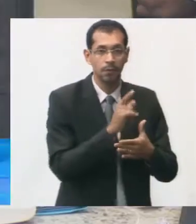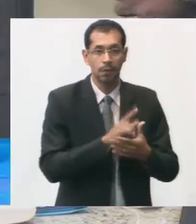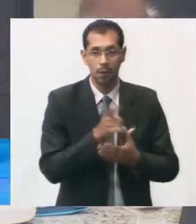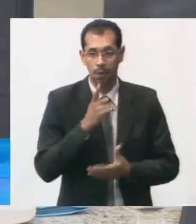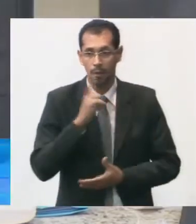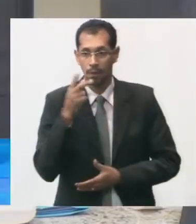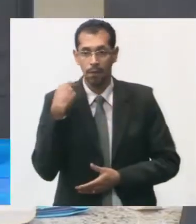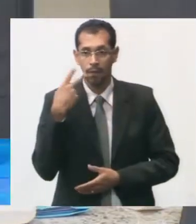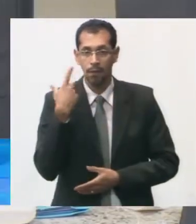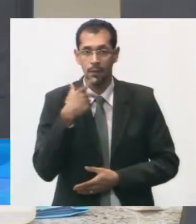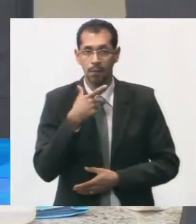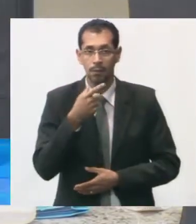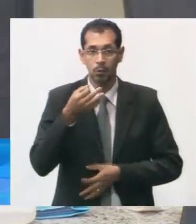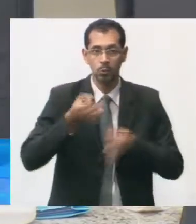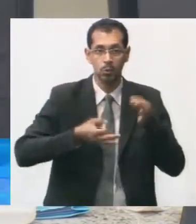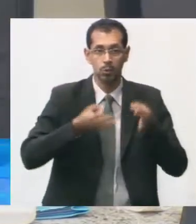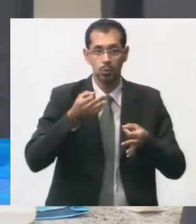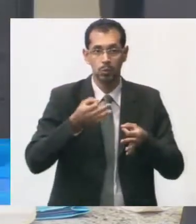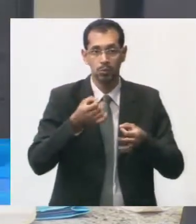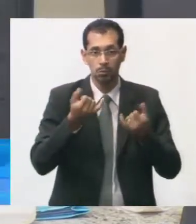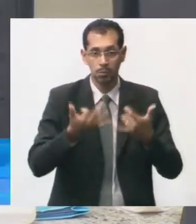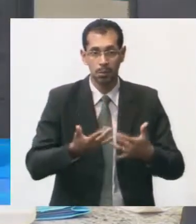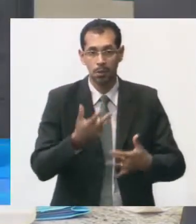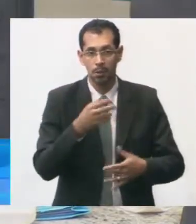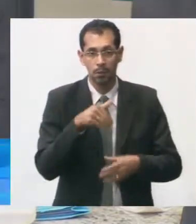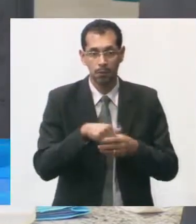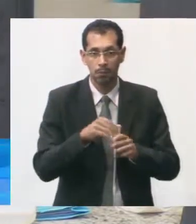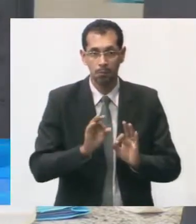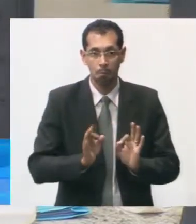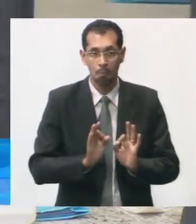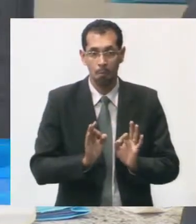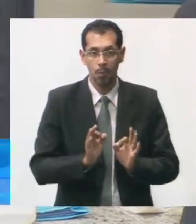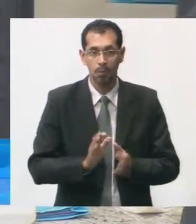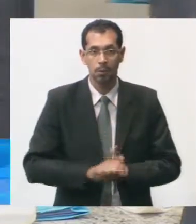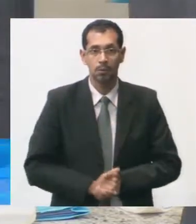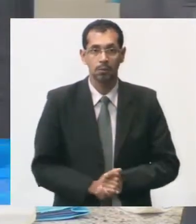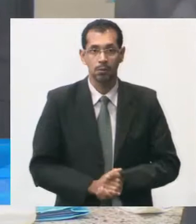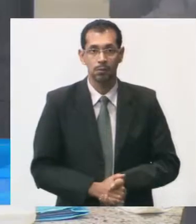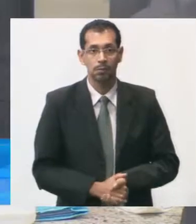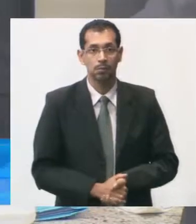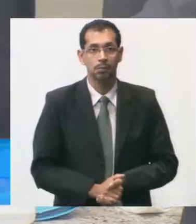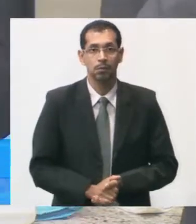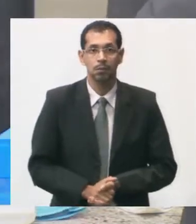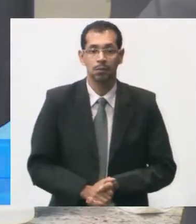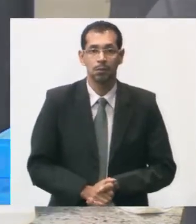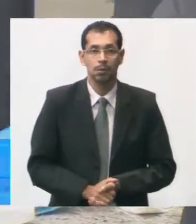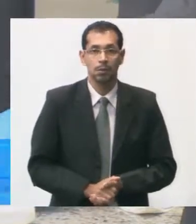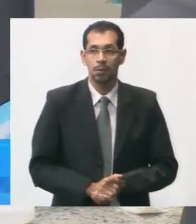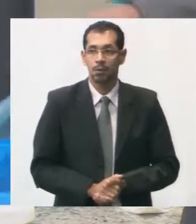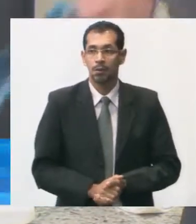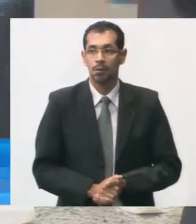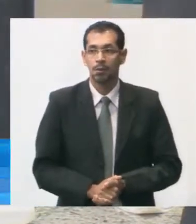o voto? Não havendo, passamos para o nosso...